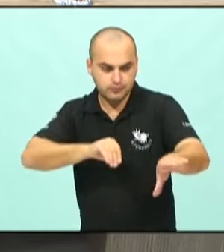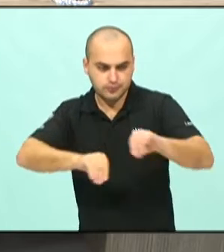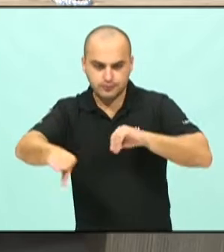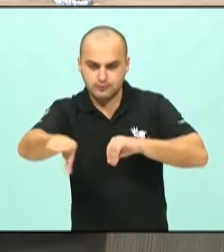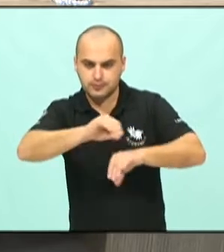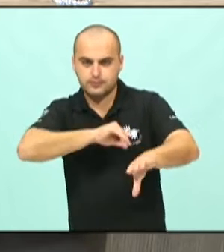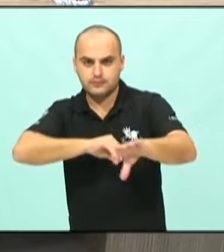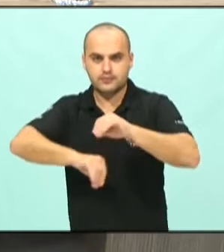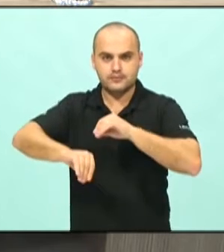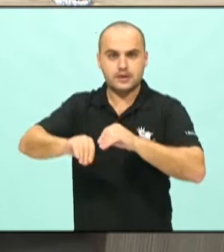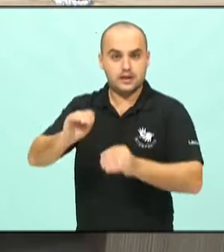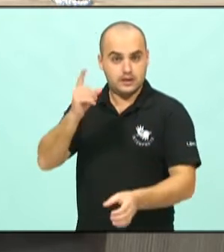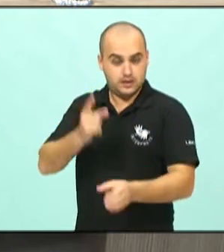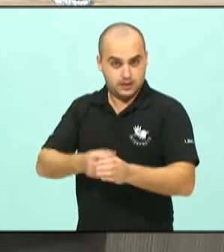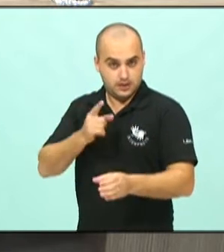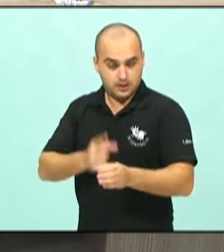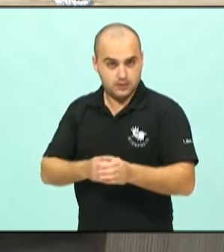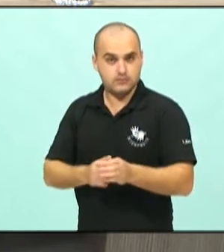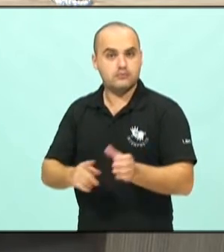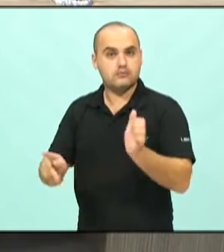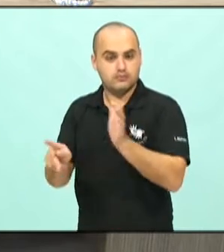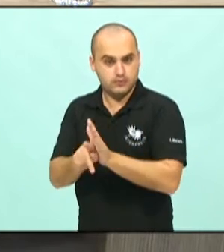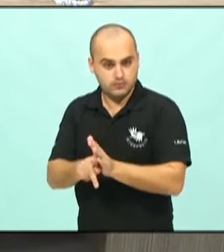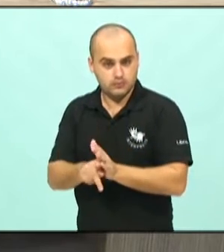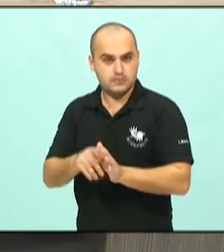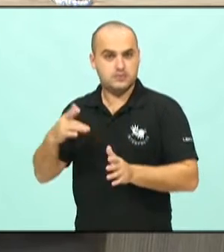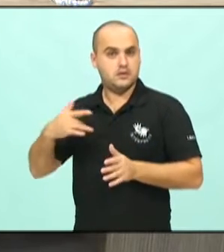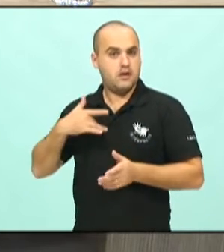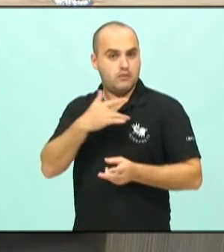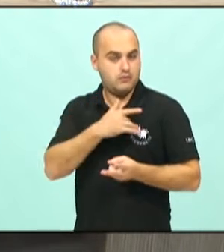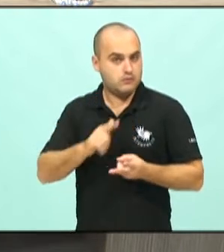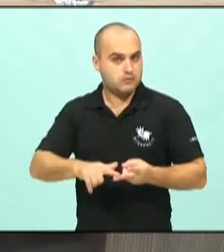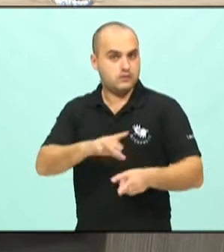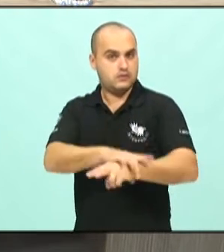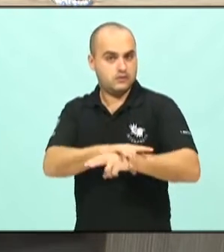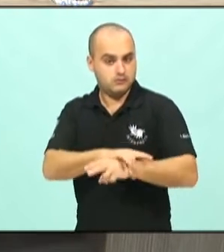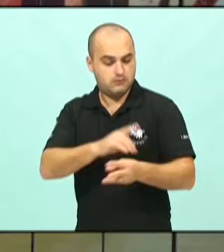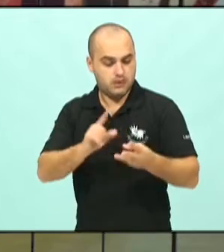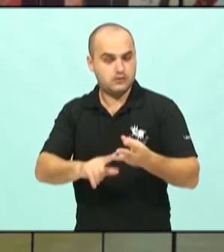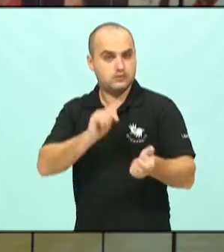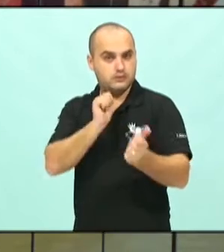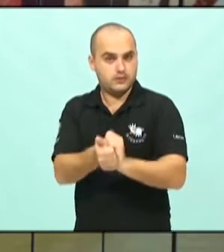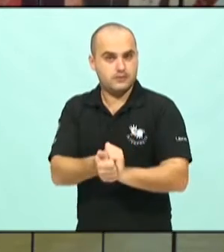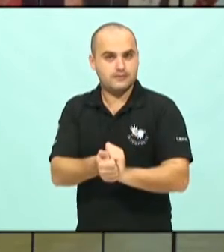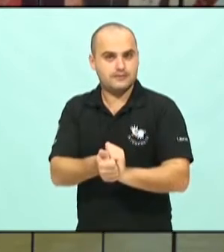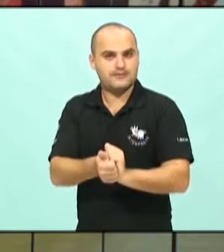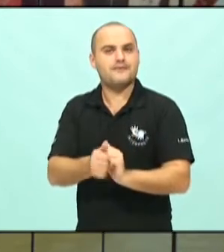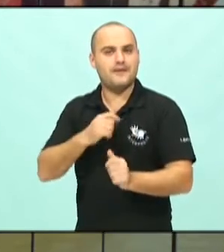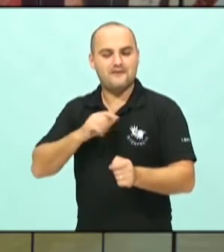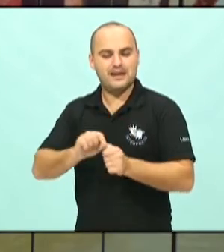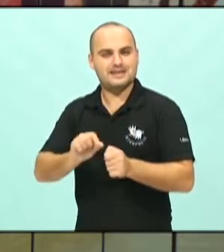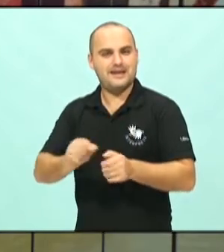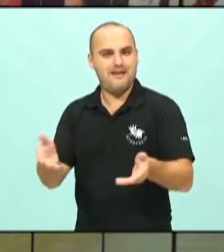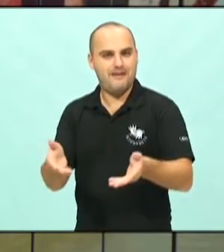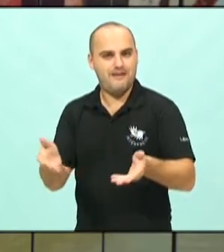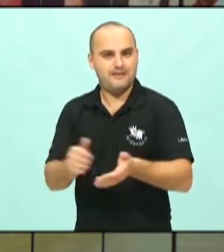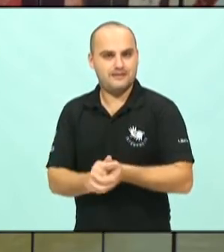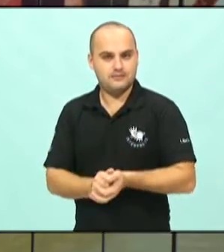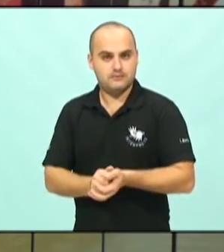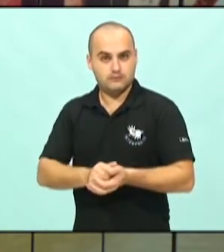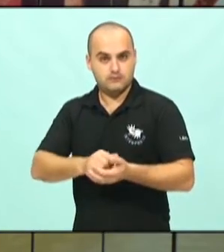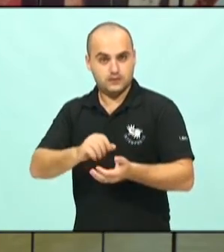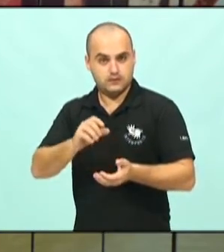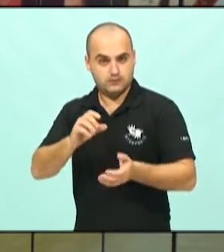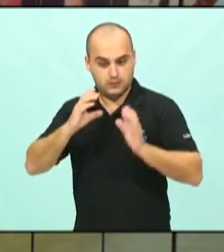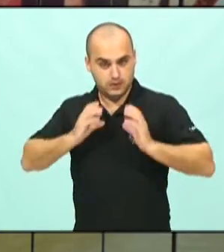esse recurso voltar para dentro da cidade através da saúde, da segurança e do esporte, é o que nós vamos fazer. Então, o cidadão paga o